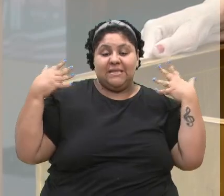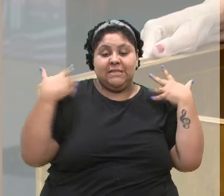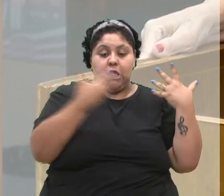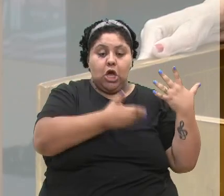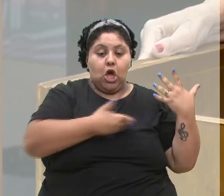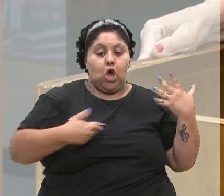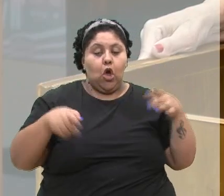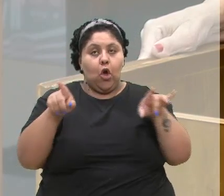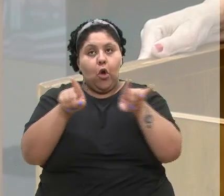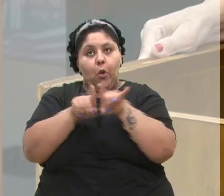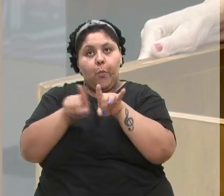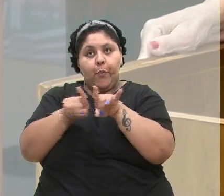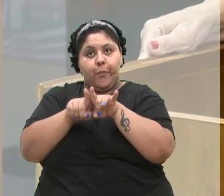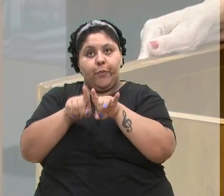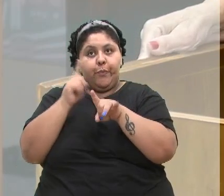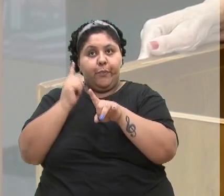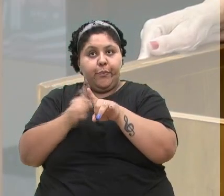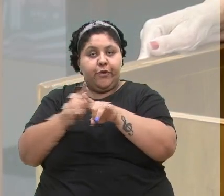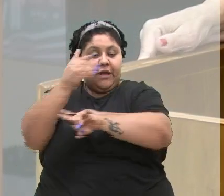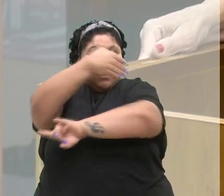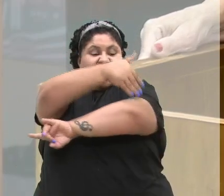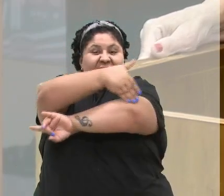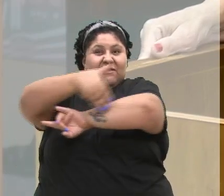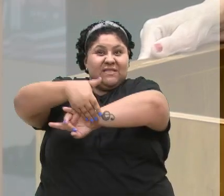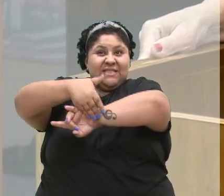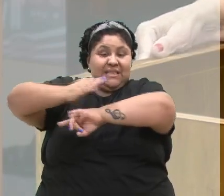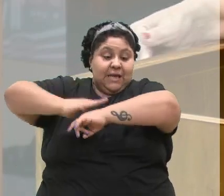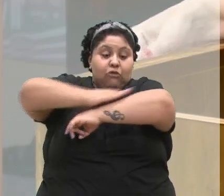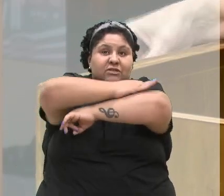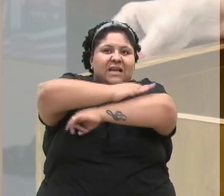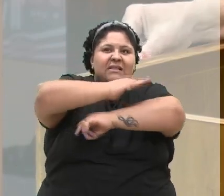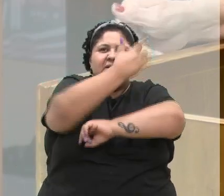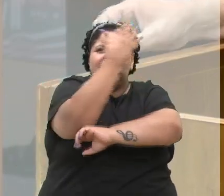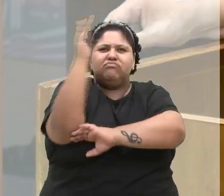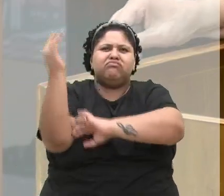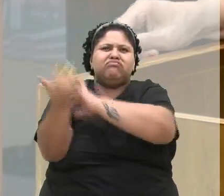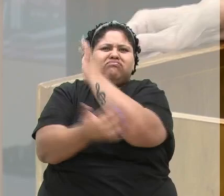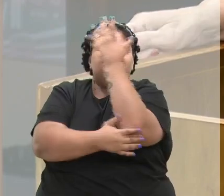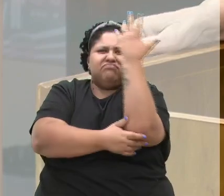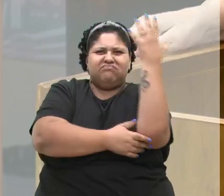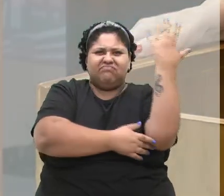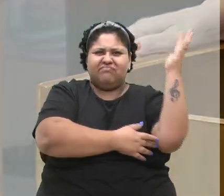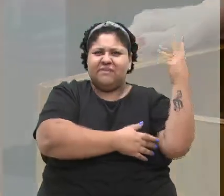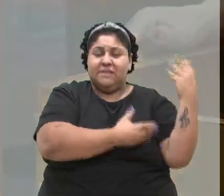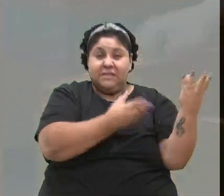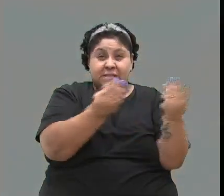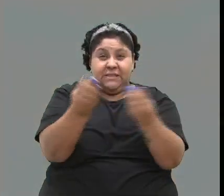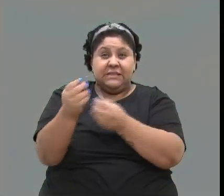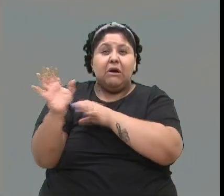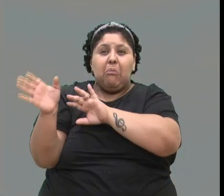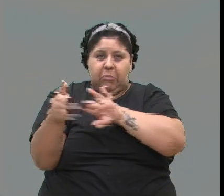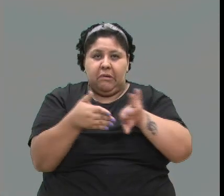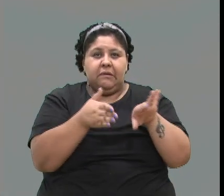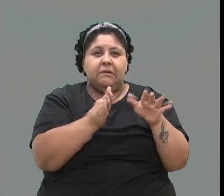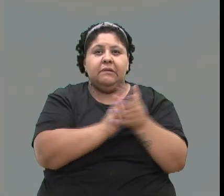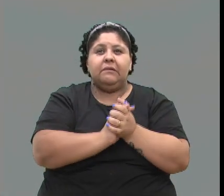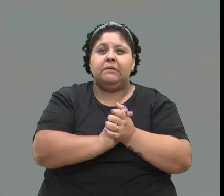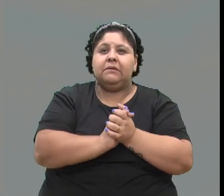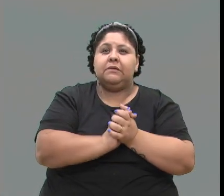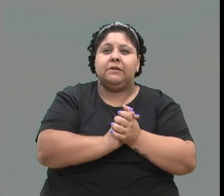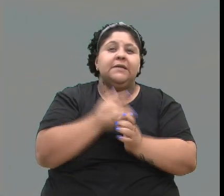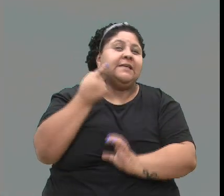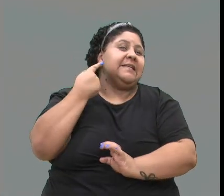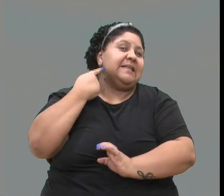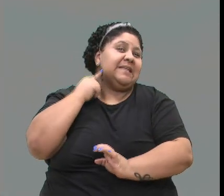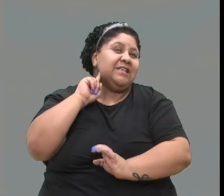a calçada está tomada de mato. Tanto a calçada, pode passar, por favor, deve ter mais fotos. Entre lixo,